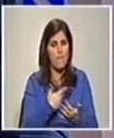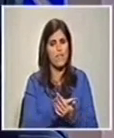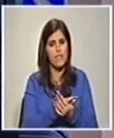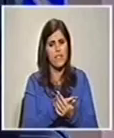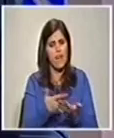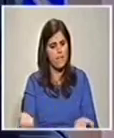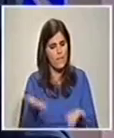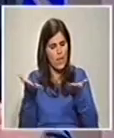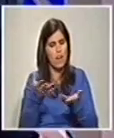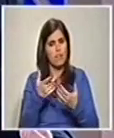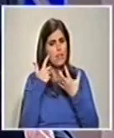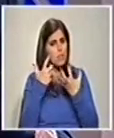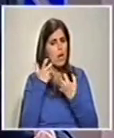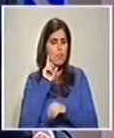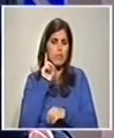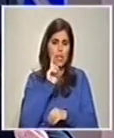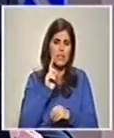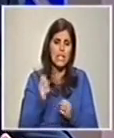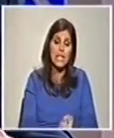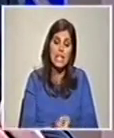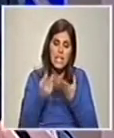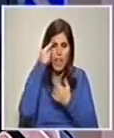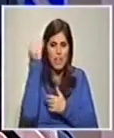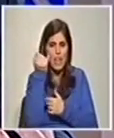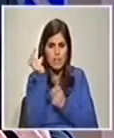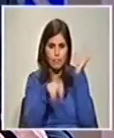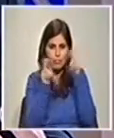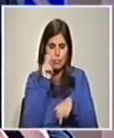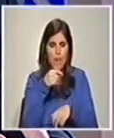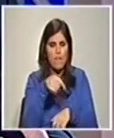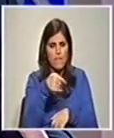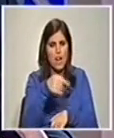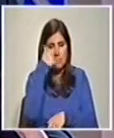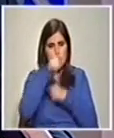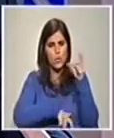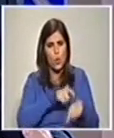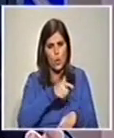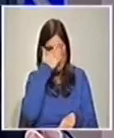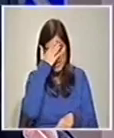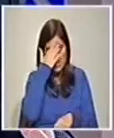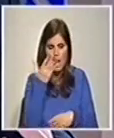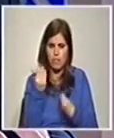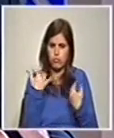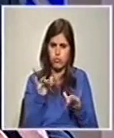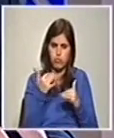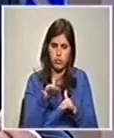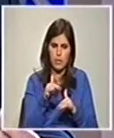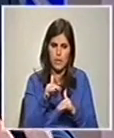porque vai gerar iniciativa, ou seja, vai haver pessoas com muita capacidade que